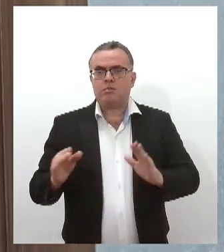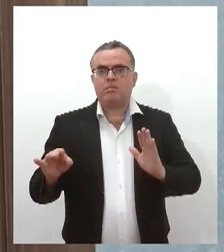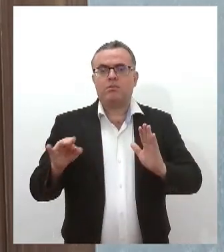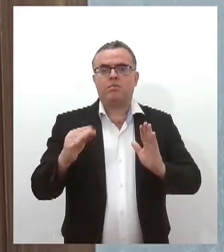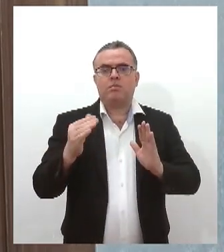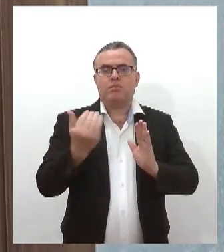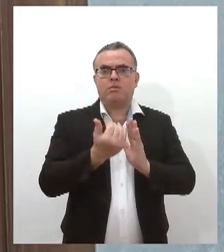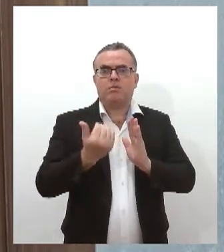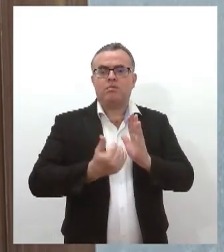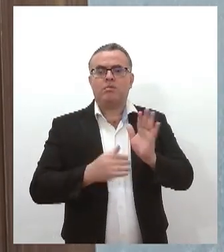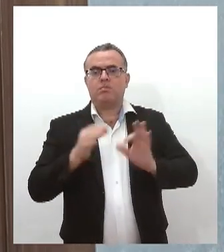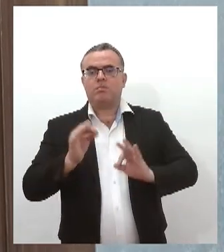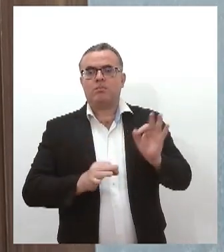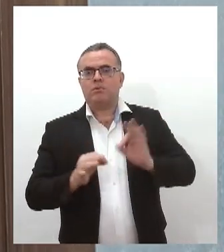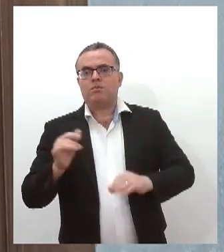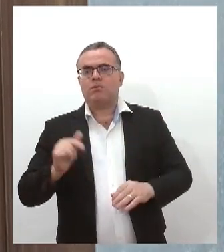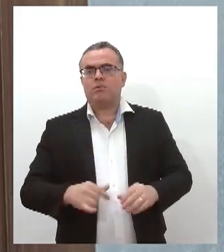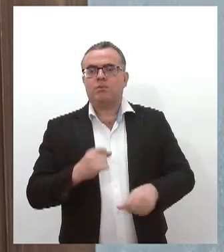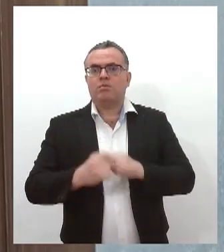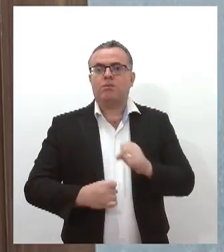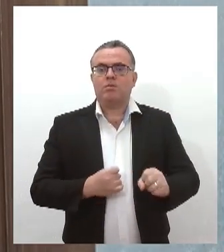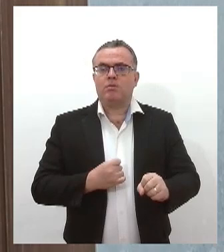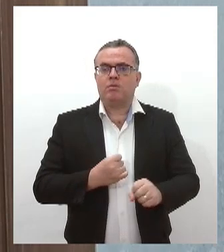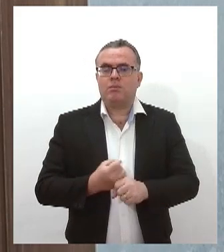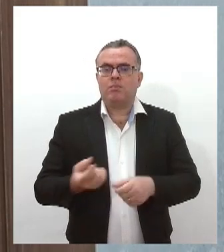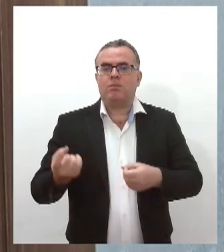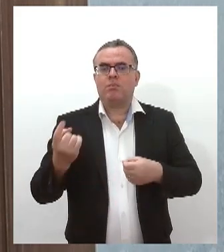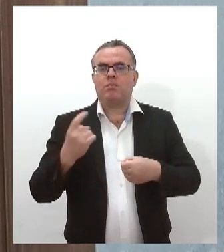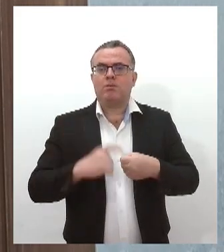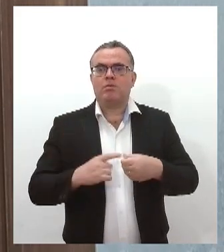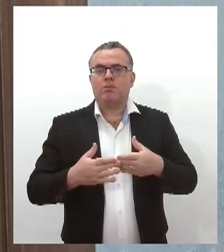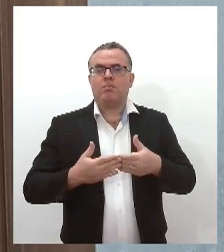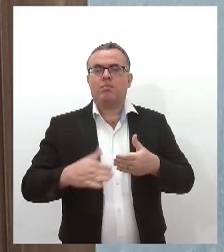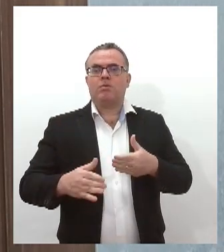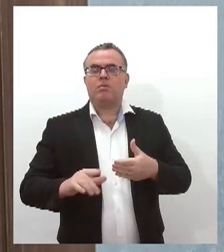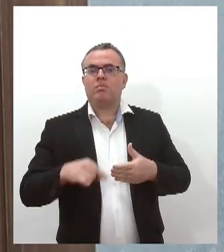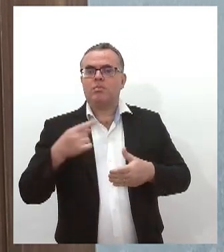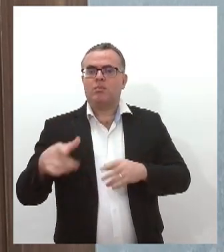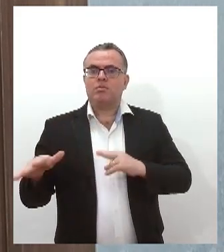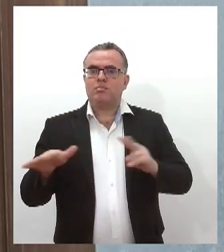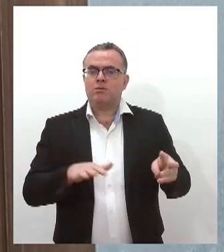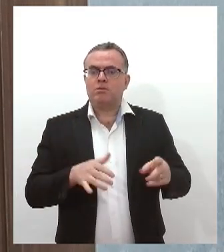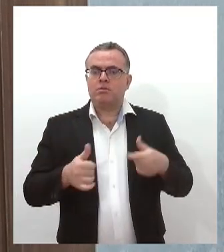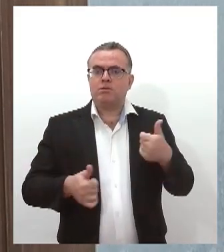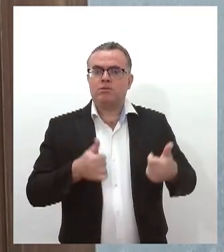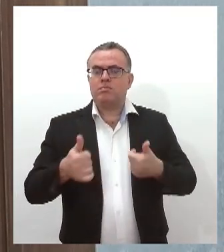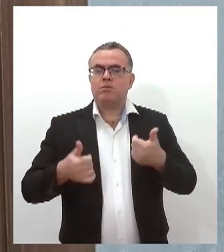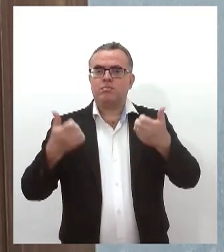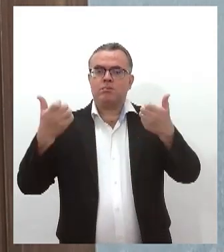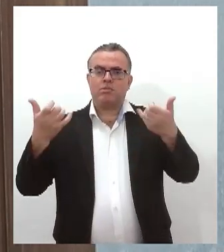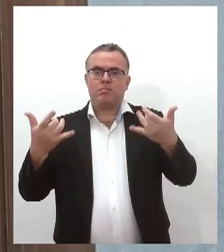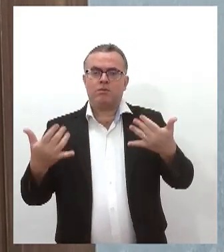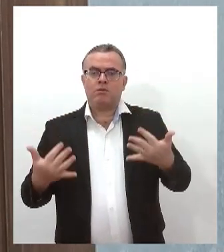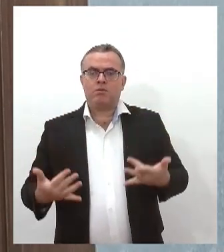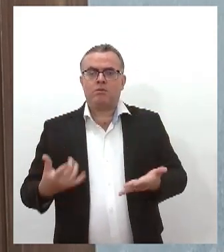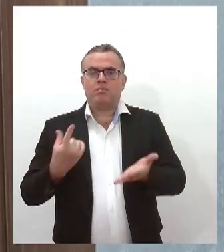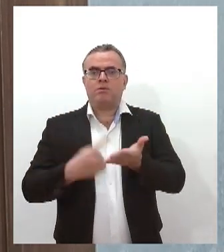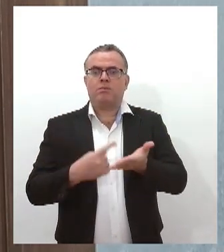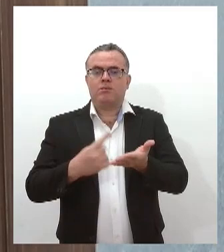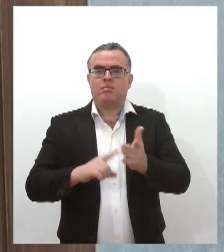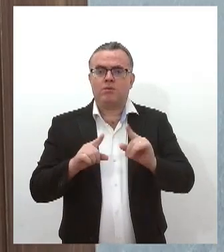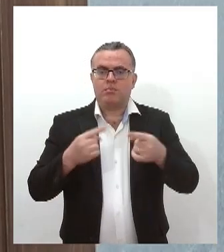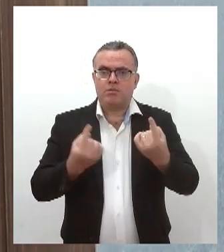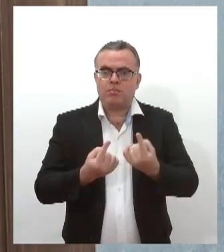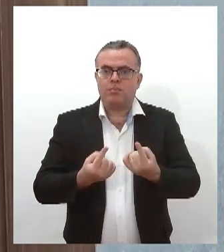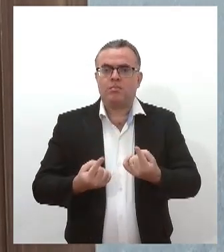Cidades para esse ano. Devemos retornar a Brasília ainda na próxima semana. E assim, a gente traz essa pauta, marcar uma audiência com o ministro da cidade, Jader Filho, e